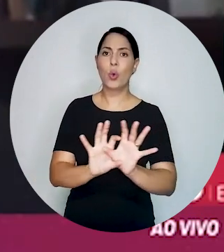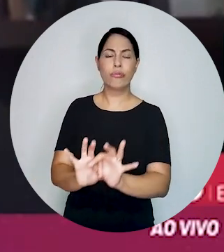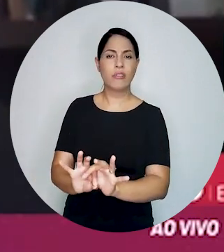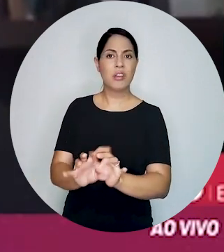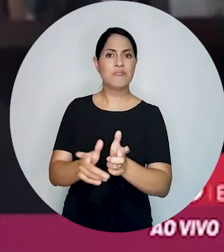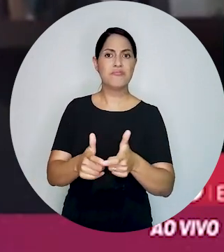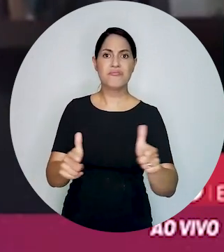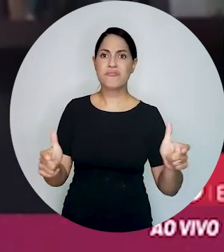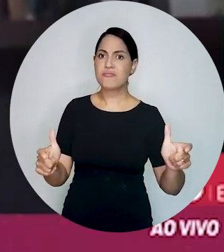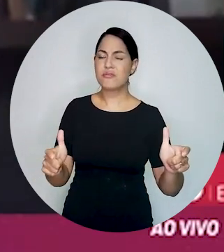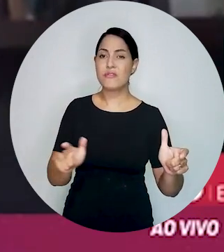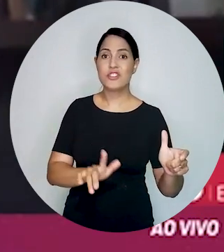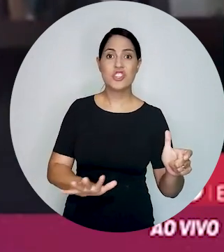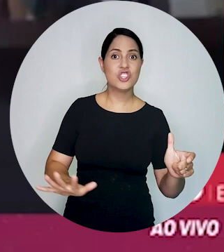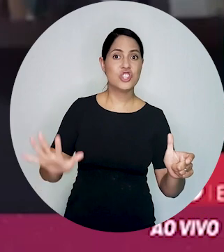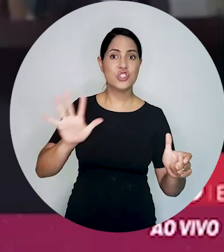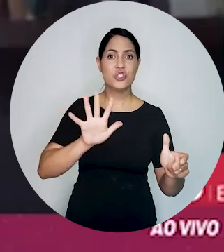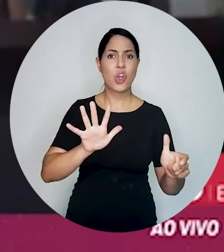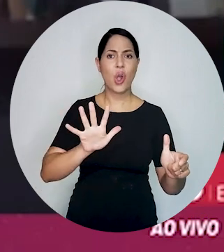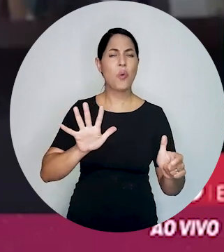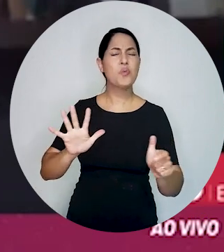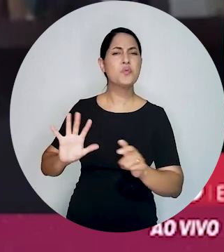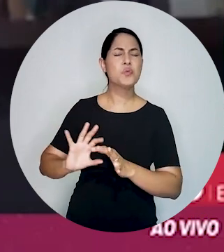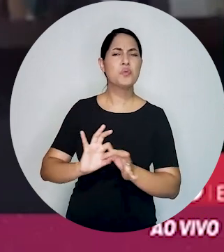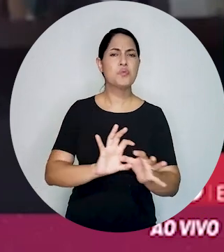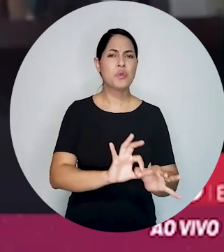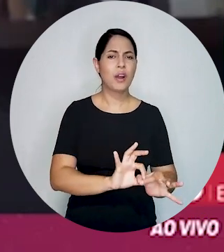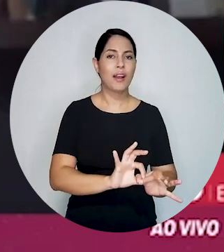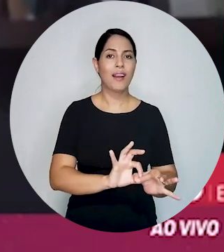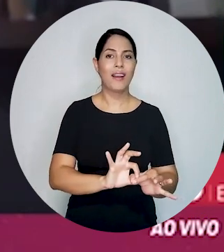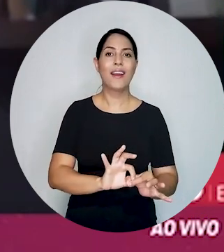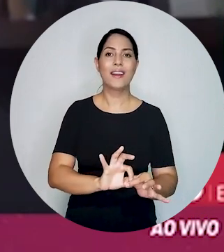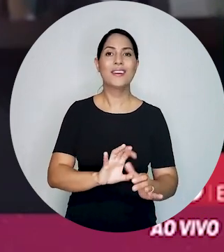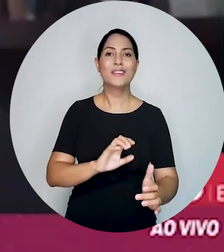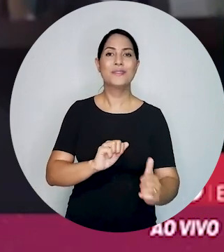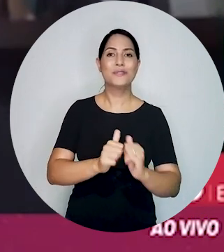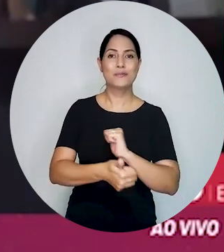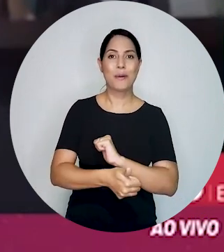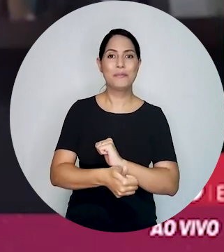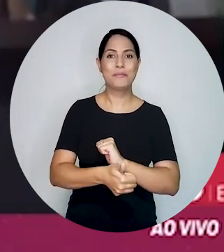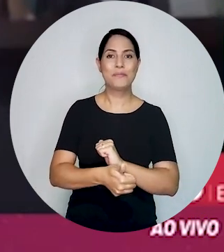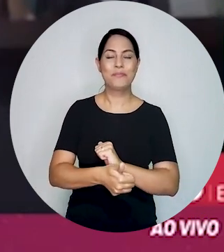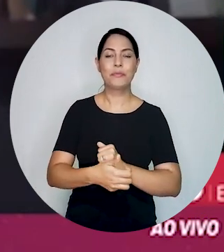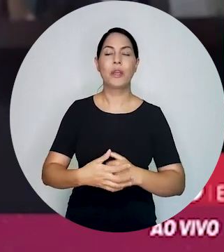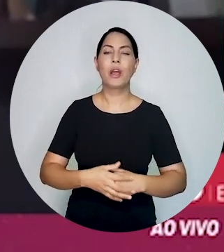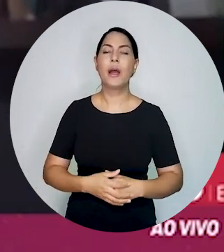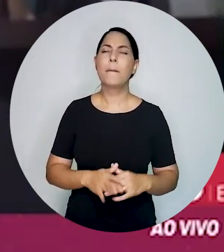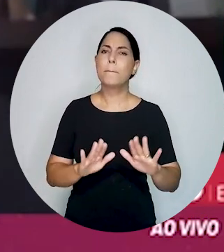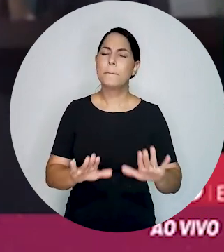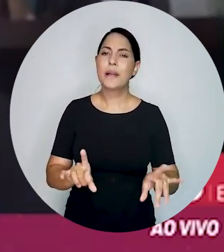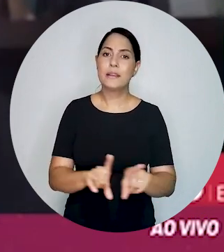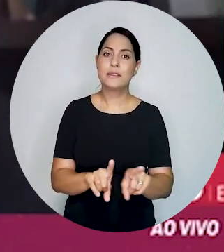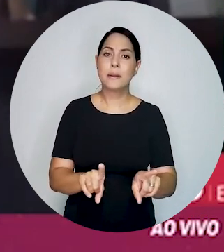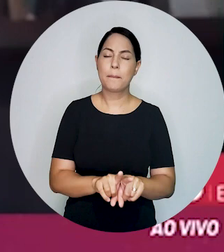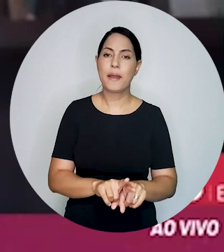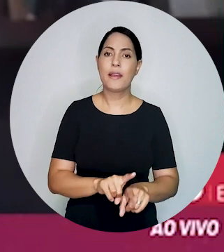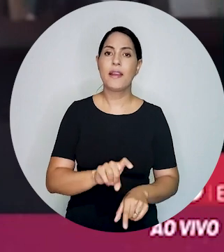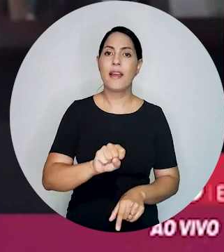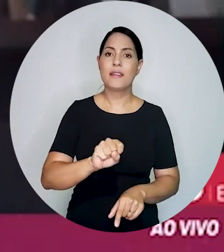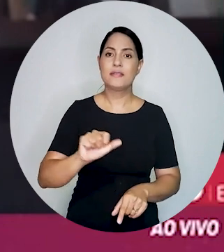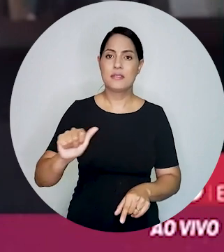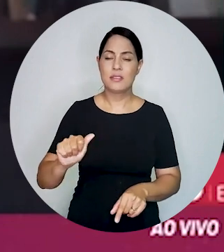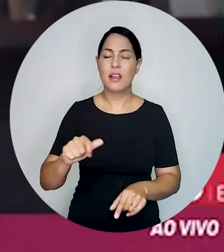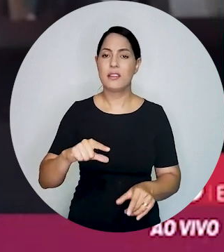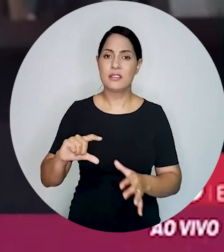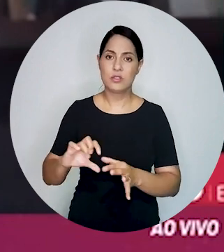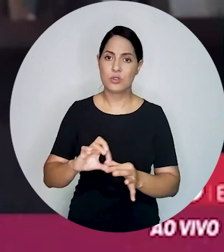da sociedade anônima do futebol, mas também ela trata de